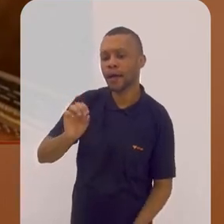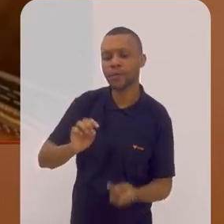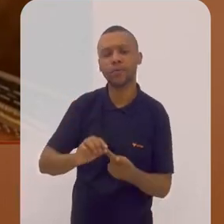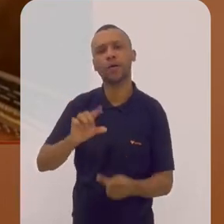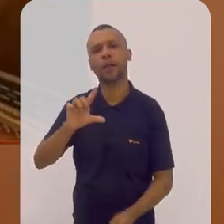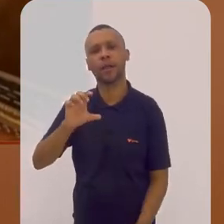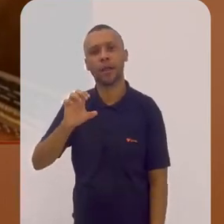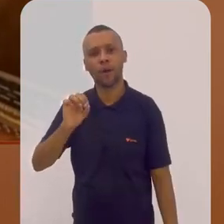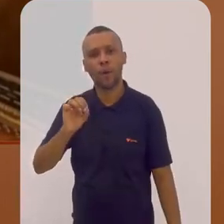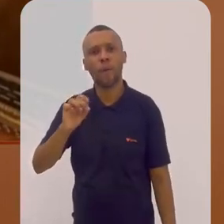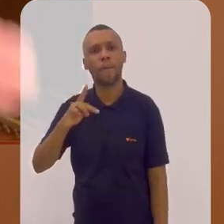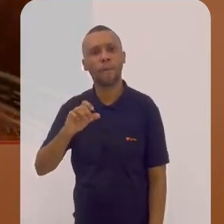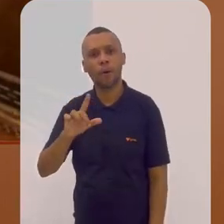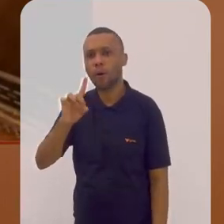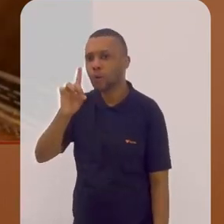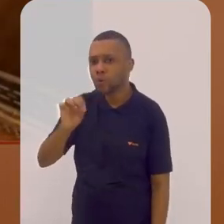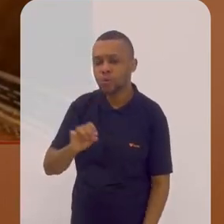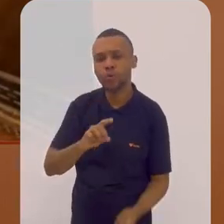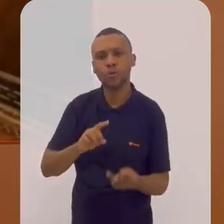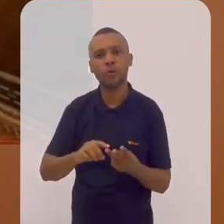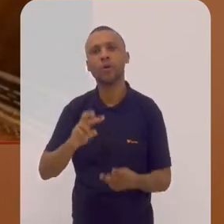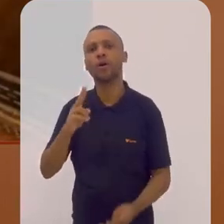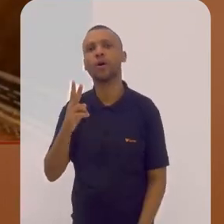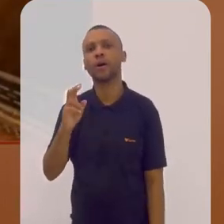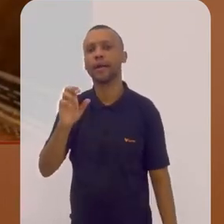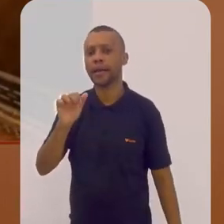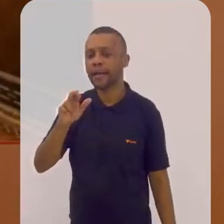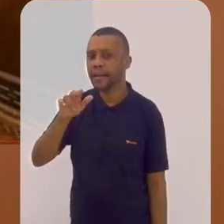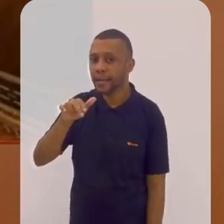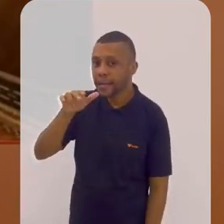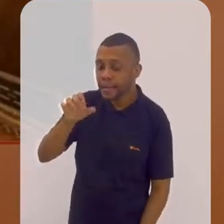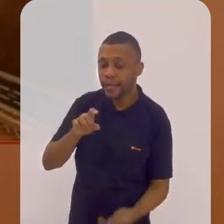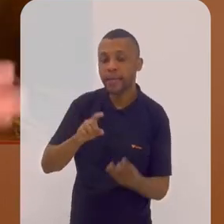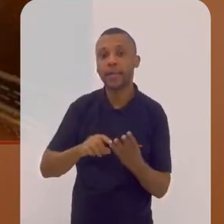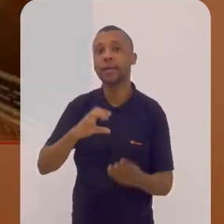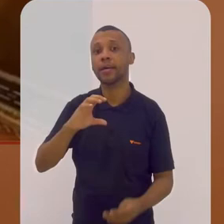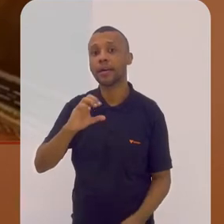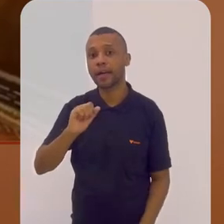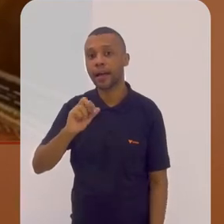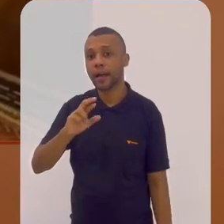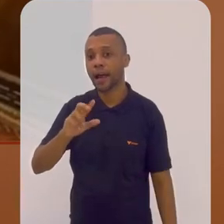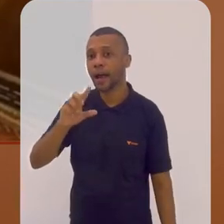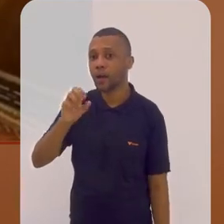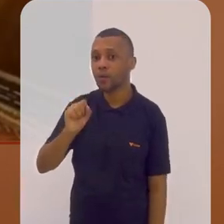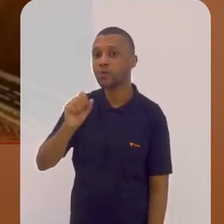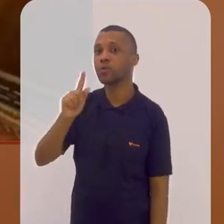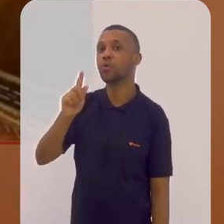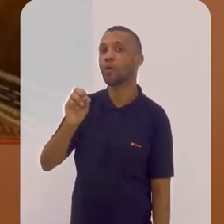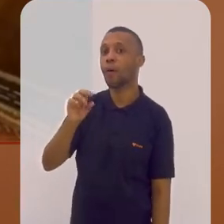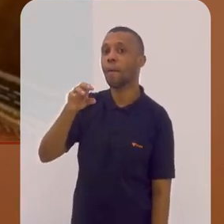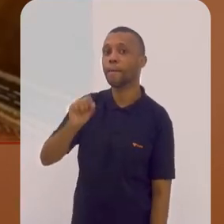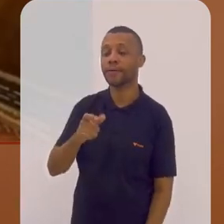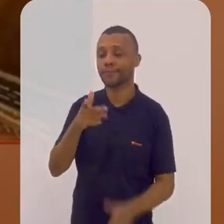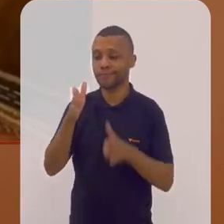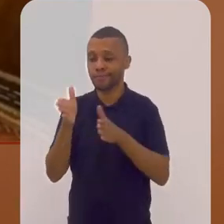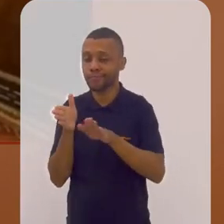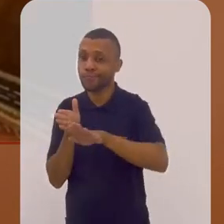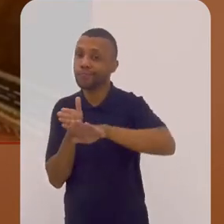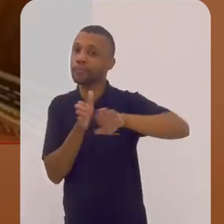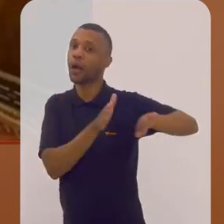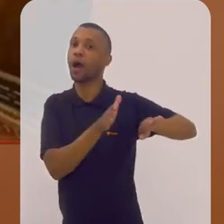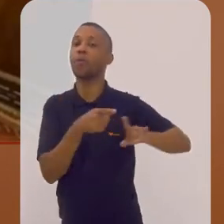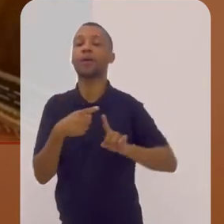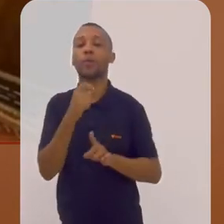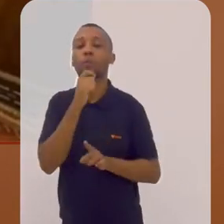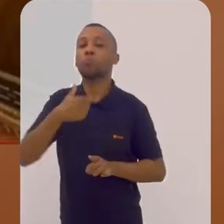Nepomuceno, Leopoldo Miguês, Henrique Oswald, Carlos Gomes, ficaram de lado